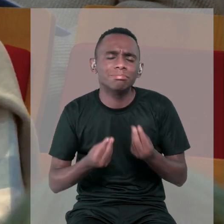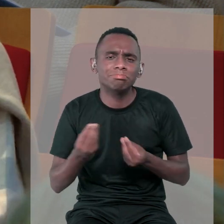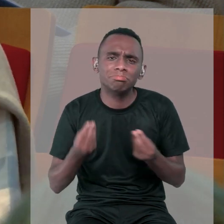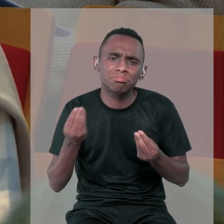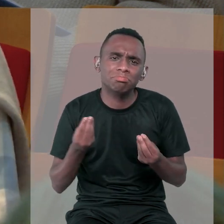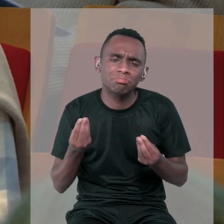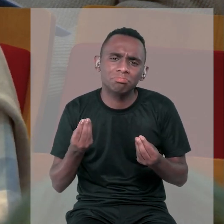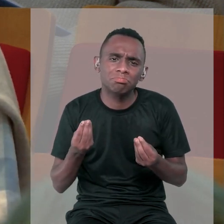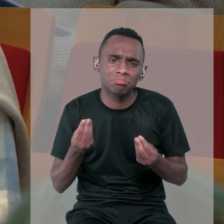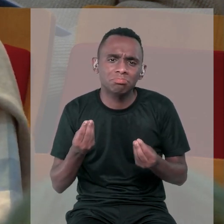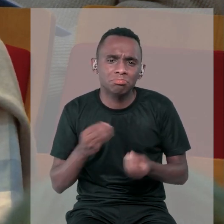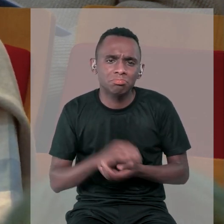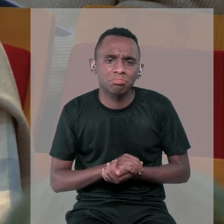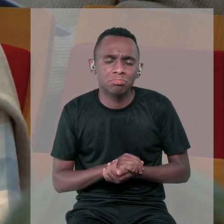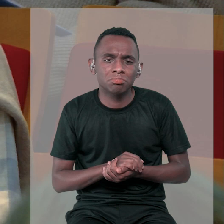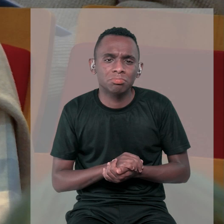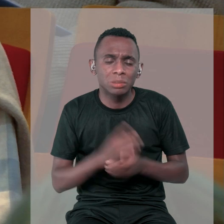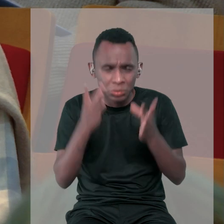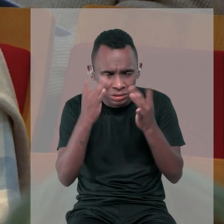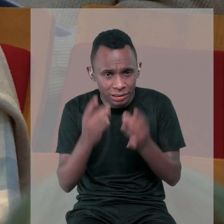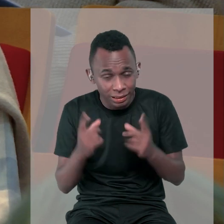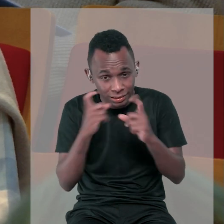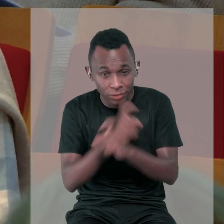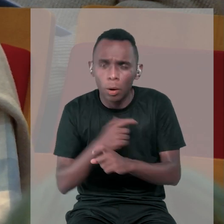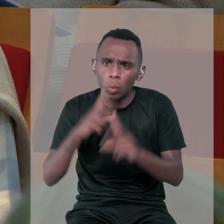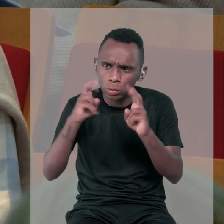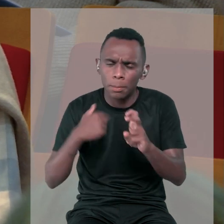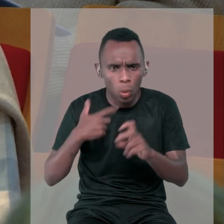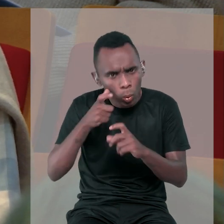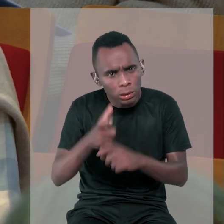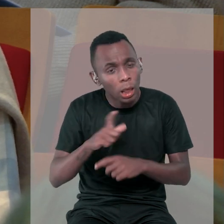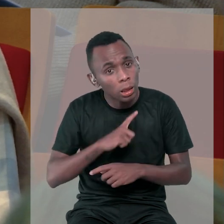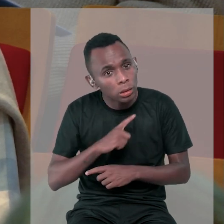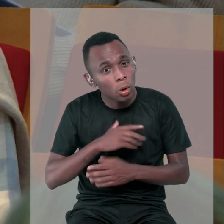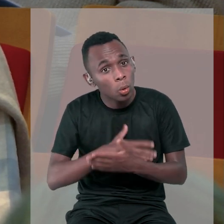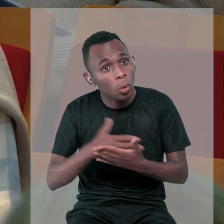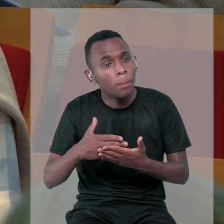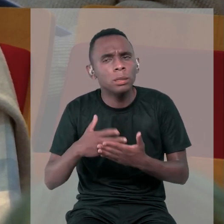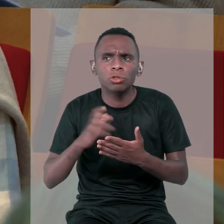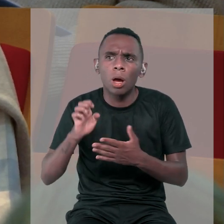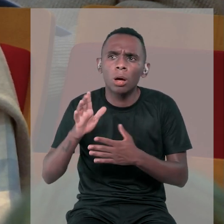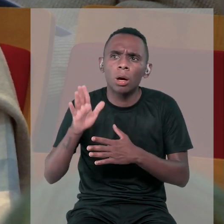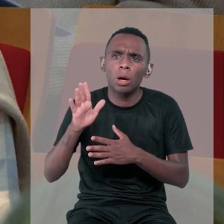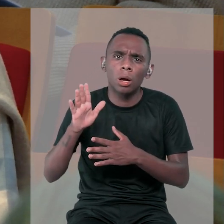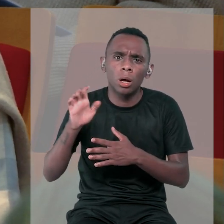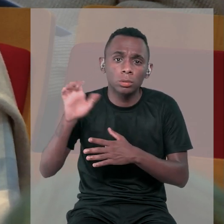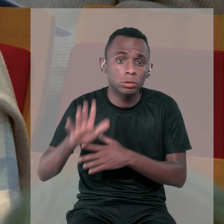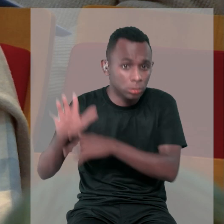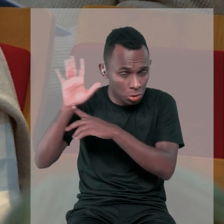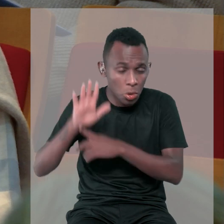entrar em todos os detalhes. É um assunto que me interessa bastante, né? Eu estou em comércio exterior há muitos anos, mais de 30 anos, e sempre